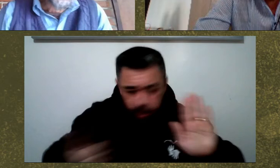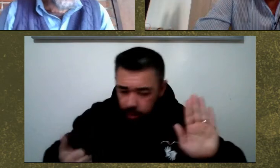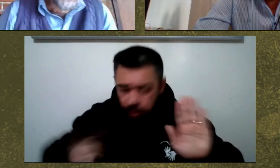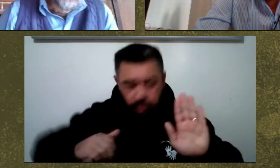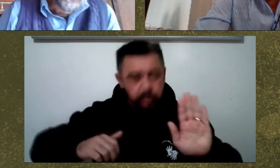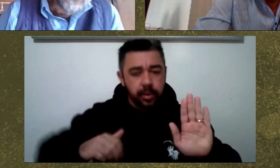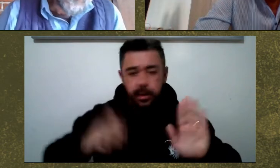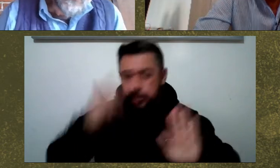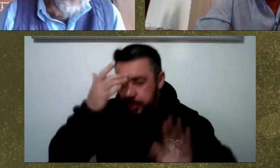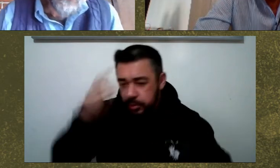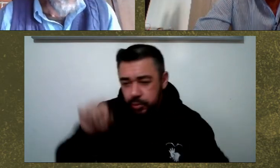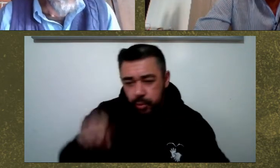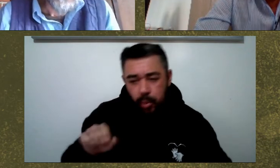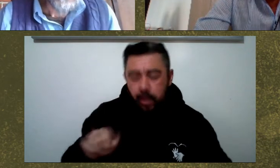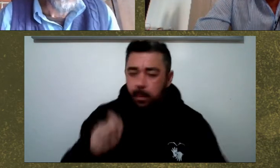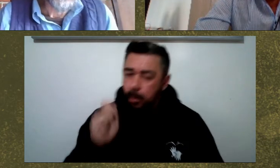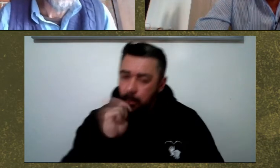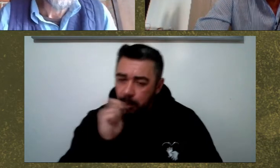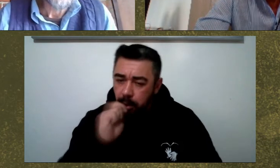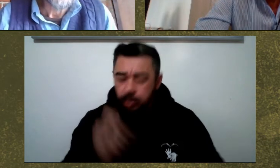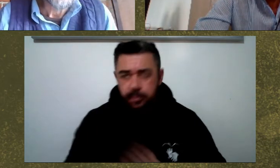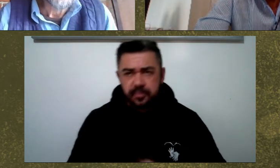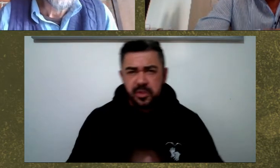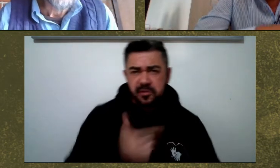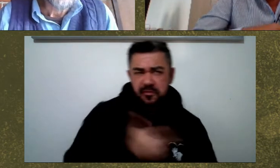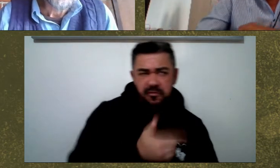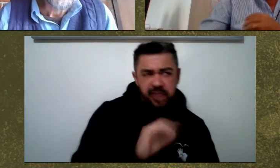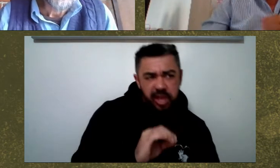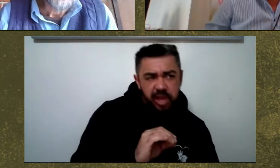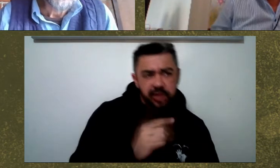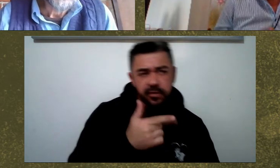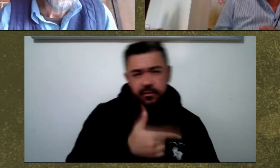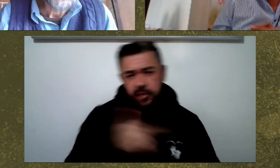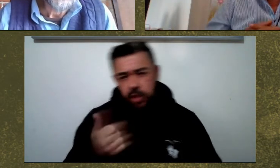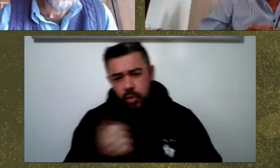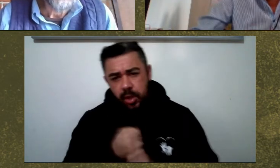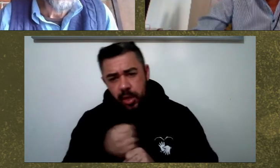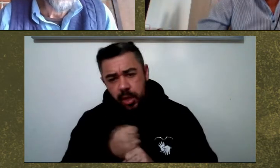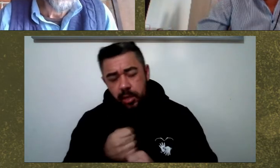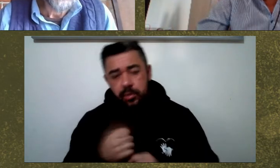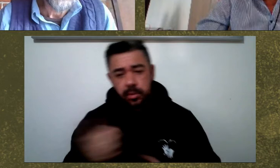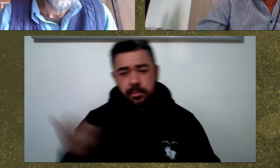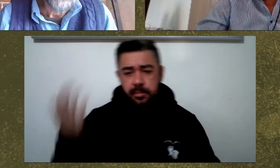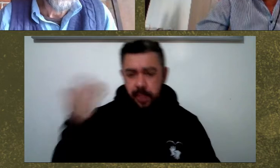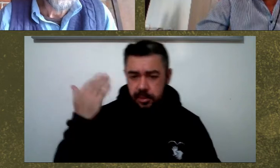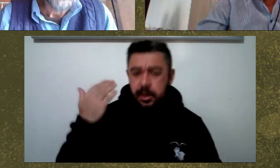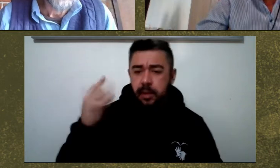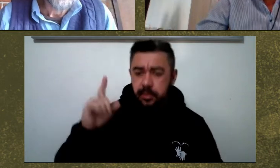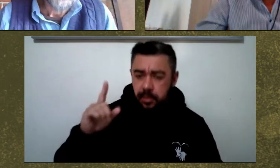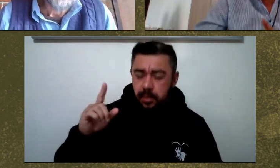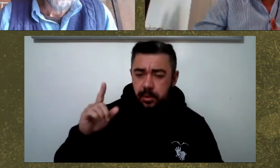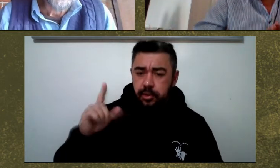há 20, 21 anos. E nessa altura era de facto alguma coisa de inovador.